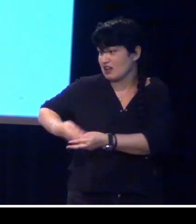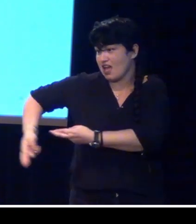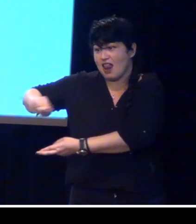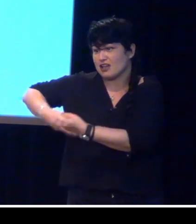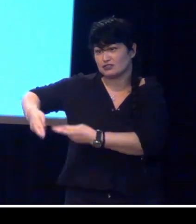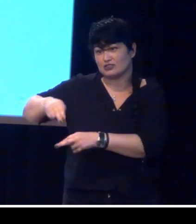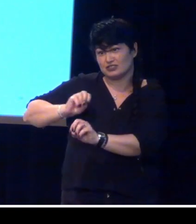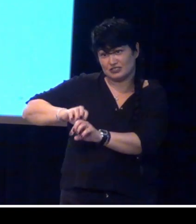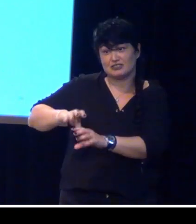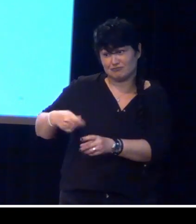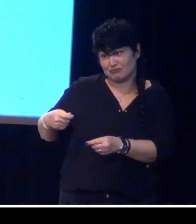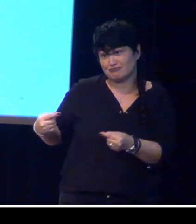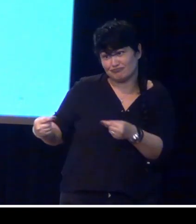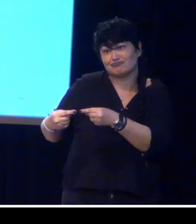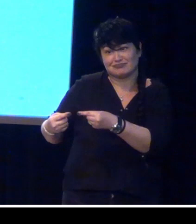ensino. Né?